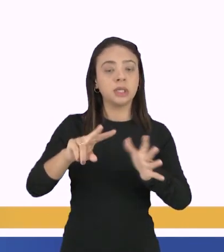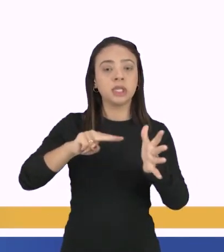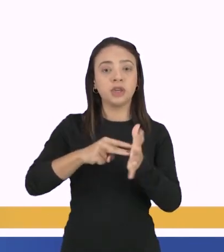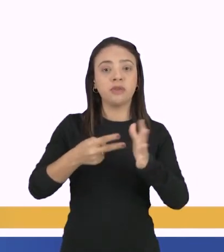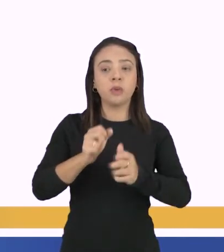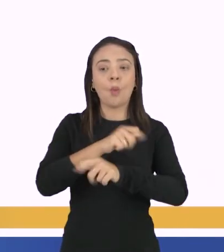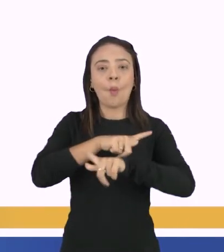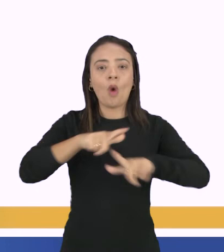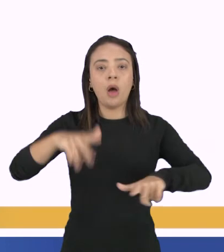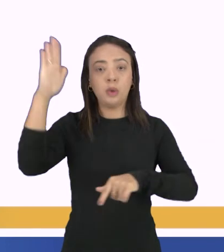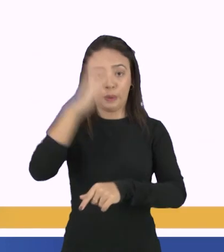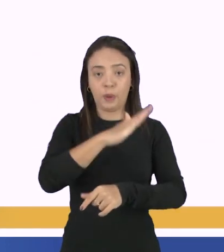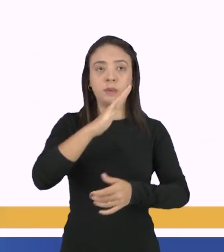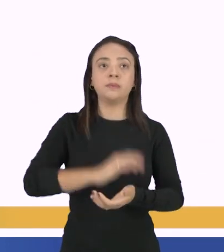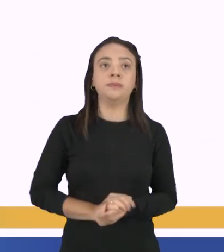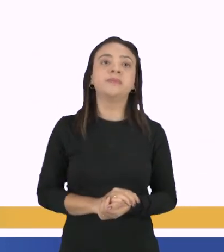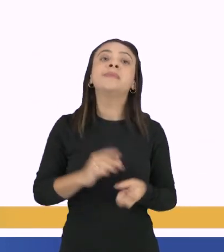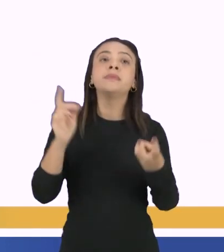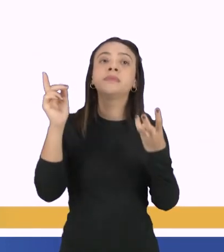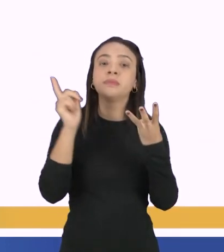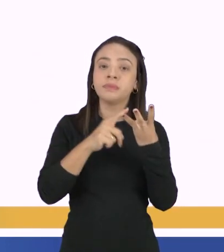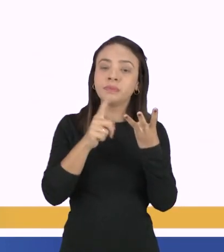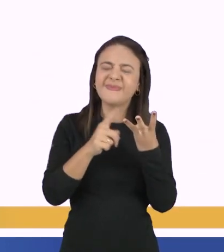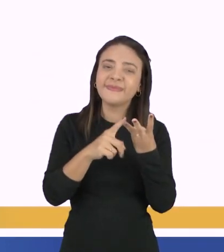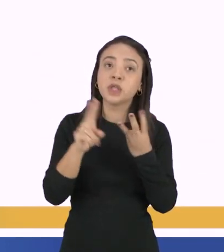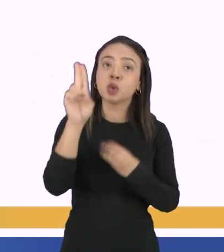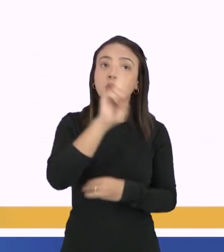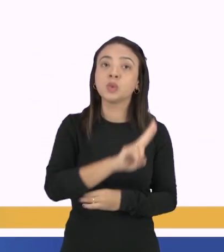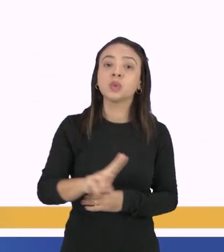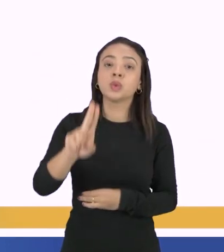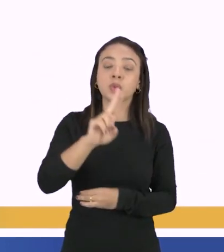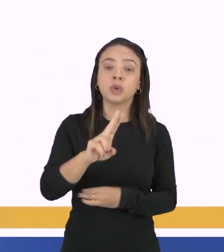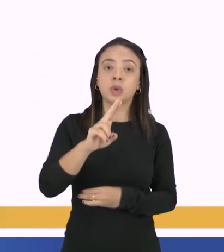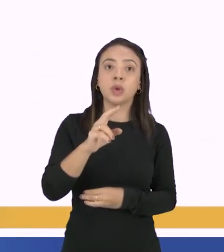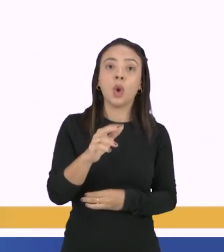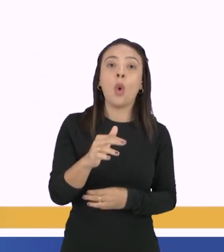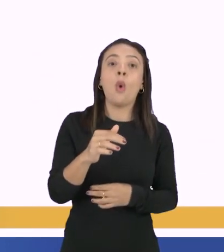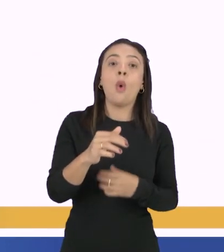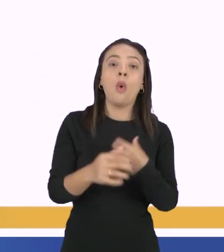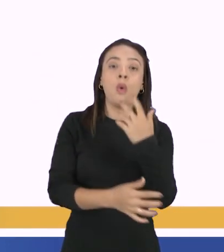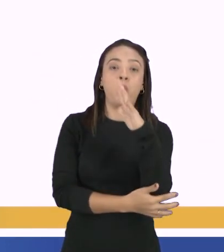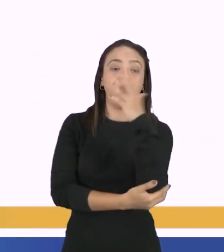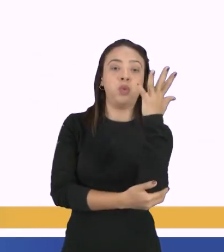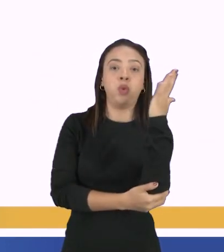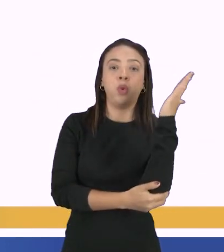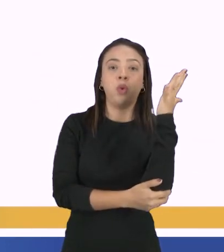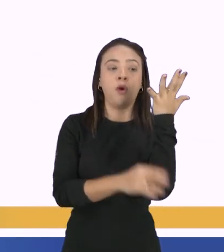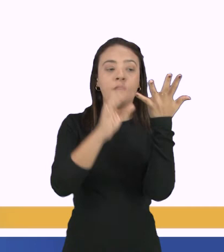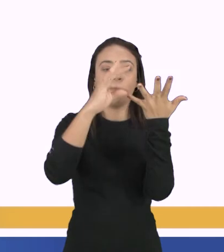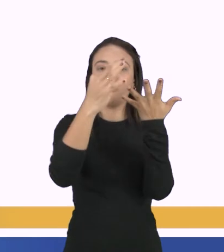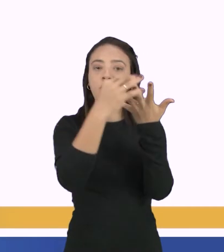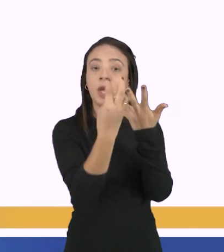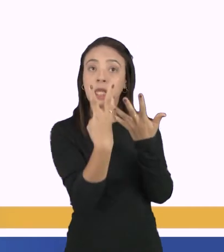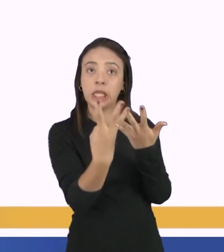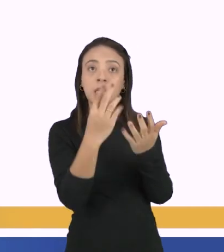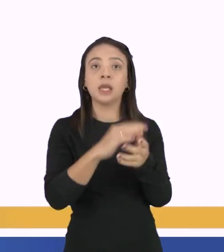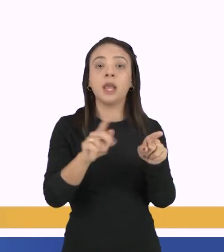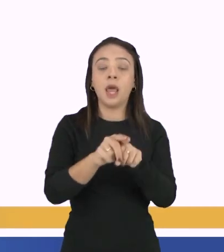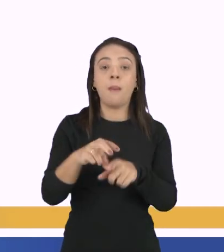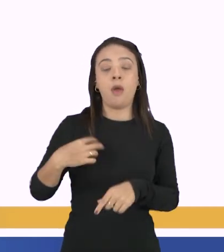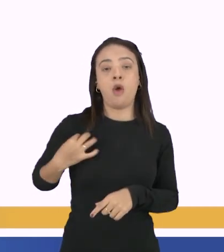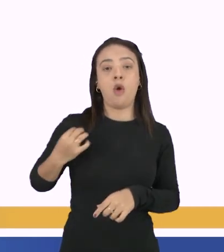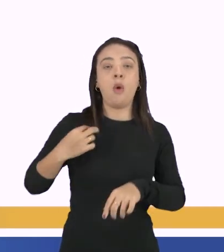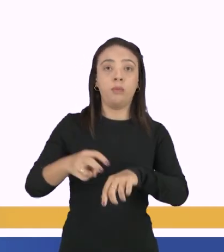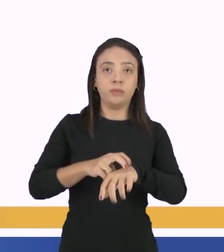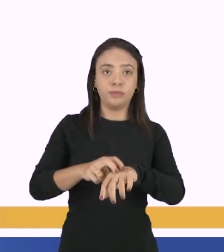de todas as maldades. E por último, são usados um trevo de 3 folhas, chamado de shamrock, e roupas verdes nas festas